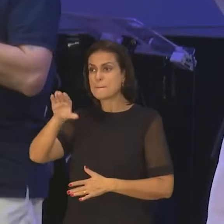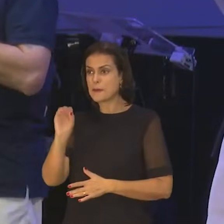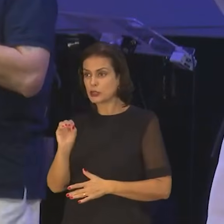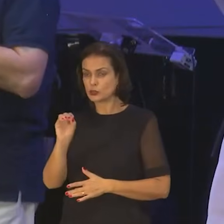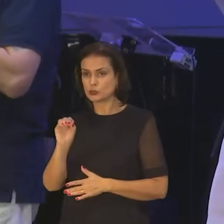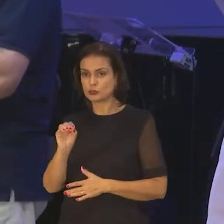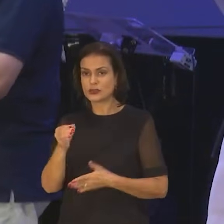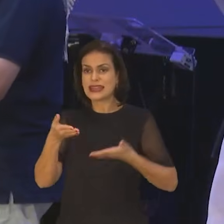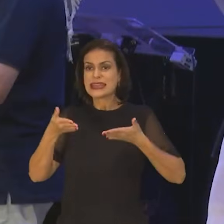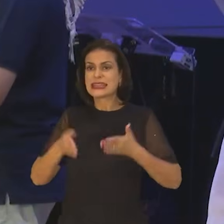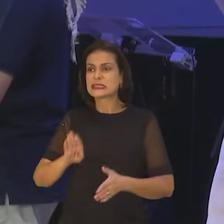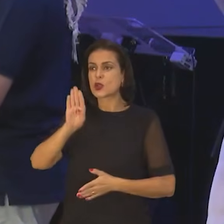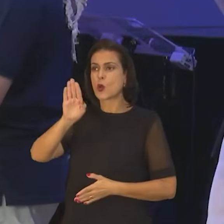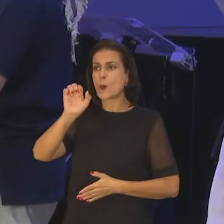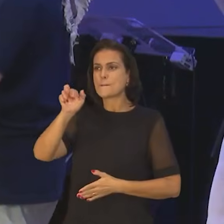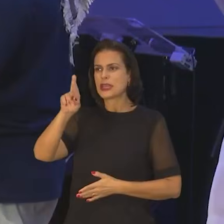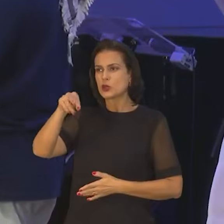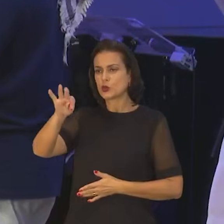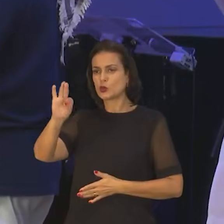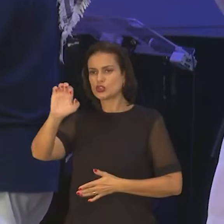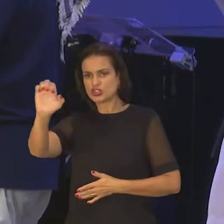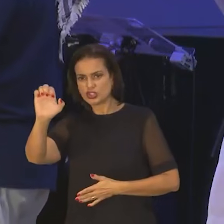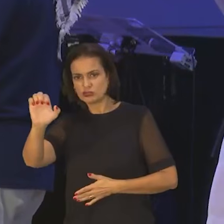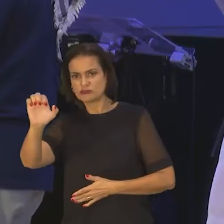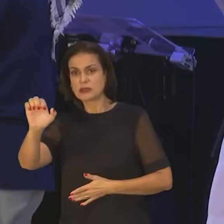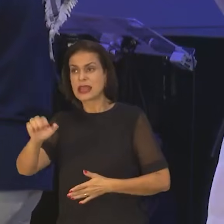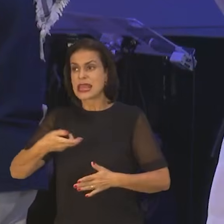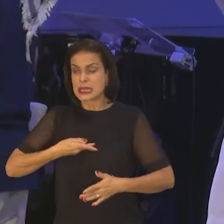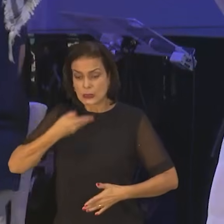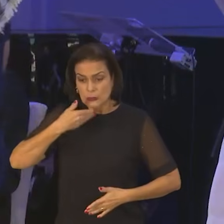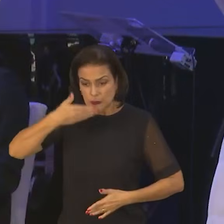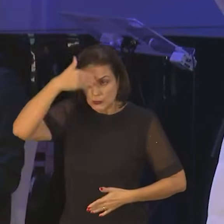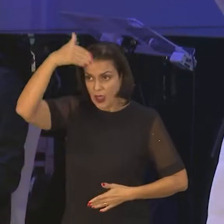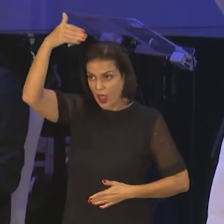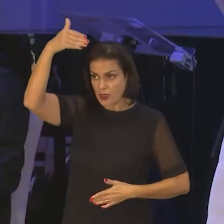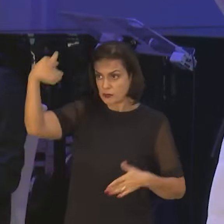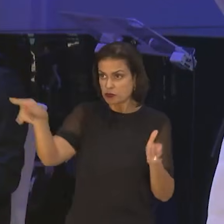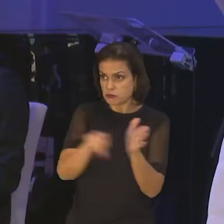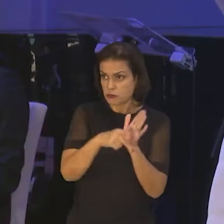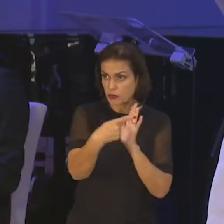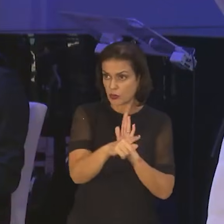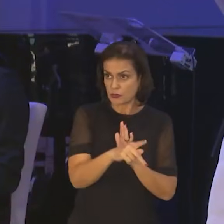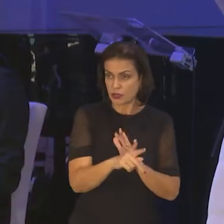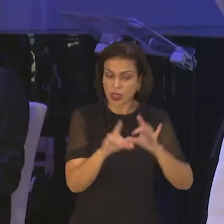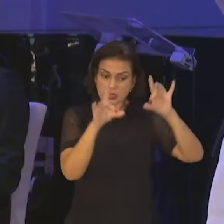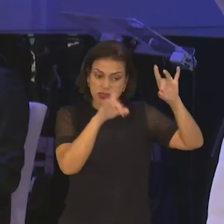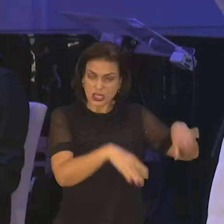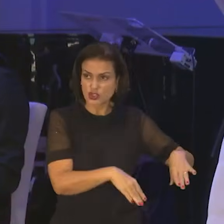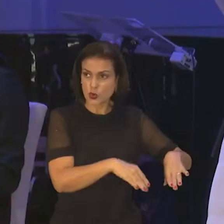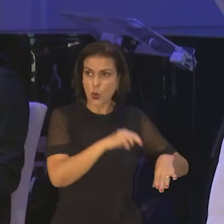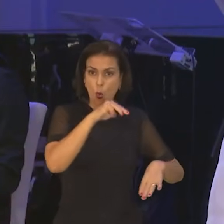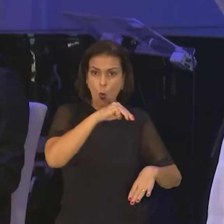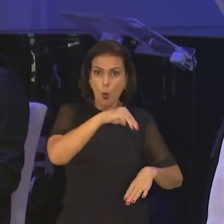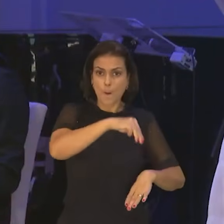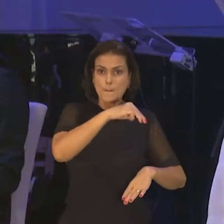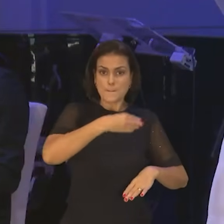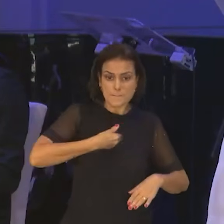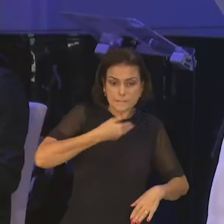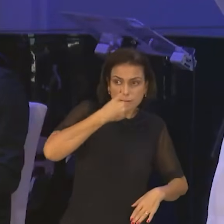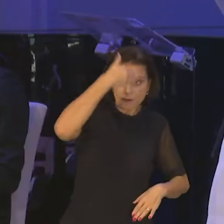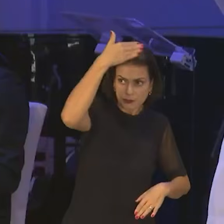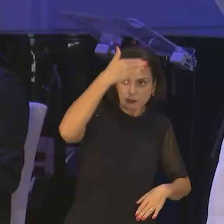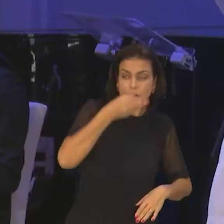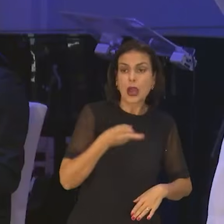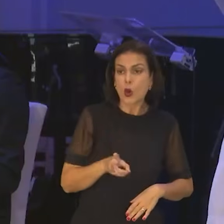Líbano, Beirute. Eu sou de uma família muçulmana, eu sou árabe. Eu deixei de ser muçulmano, mas eu não deixei de ser árabe.